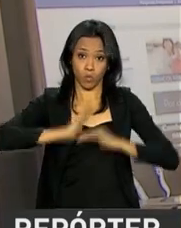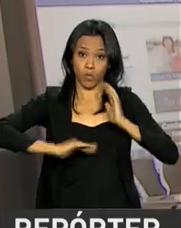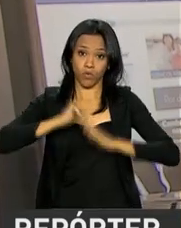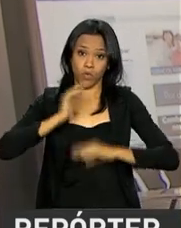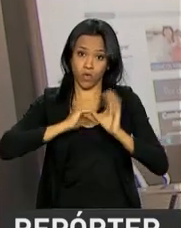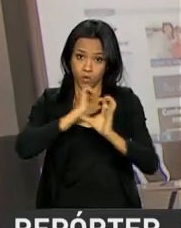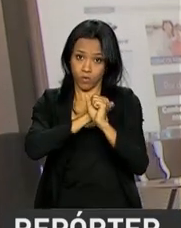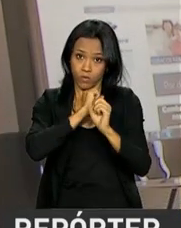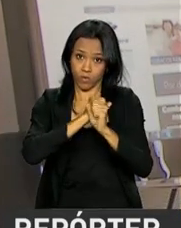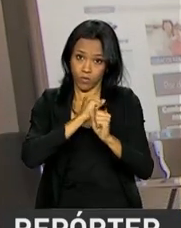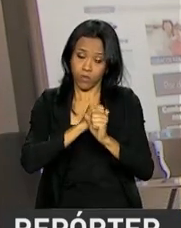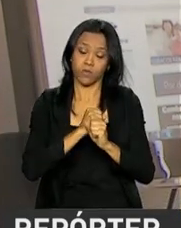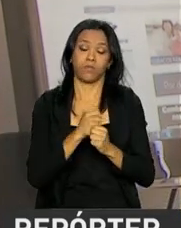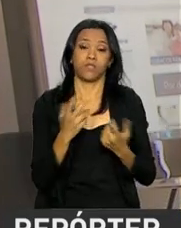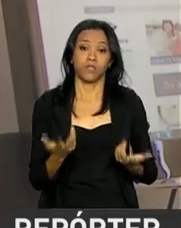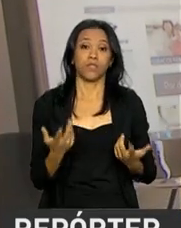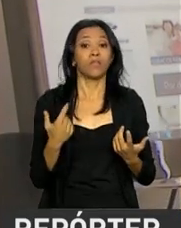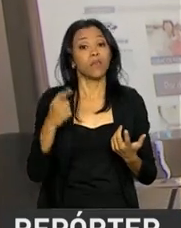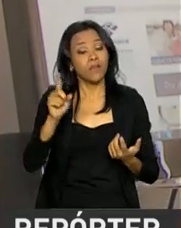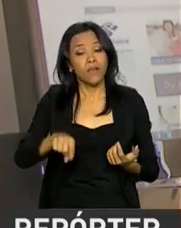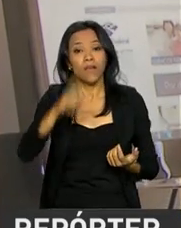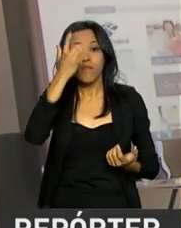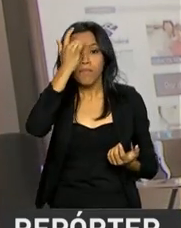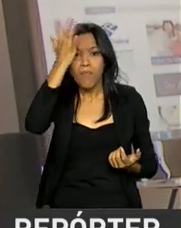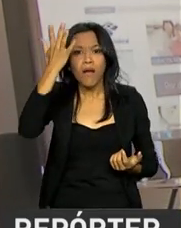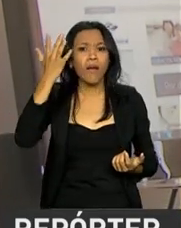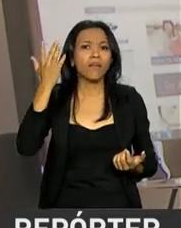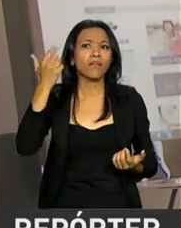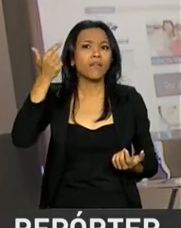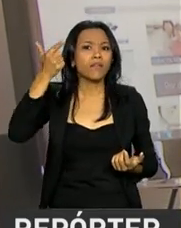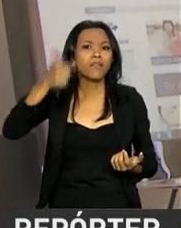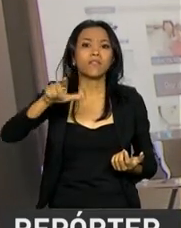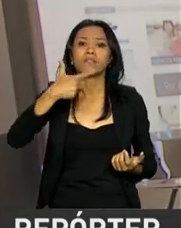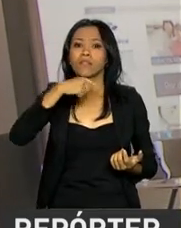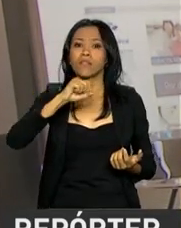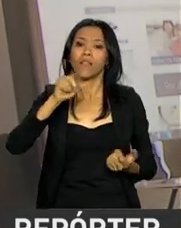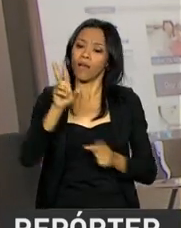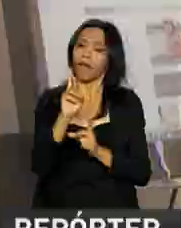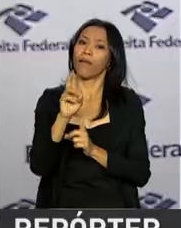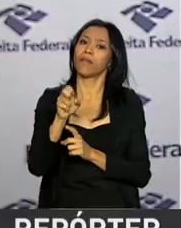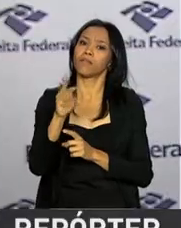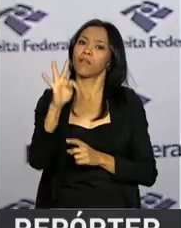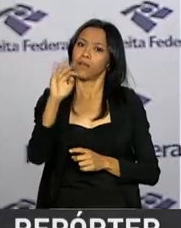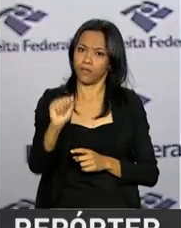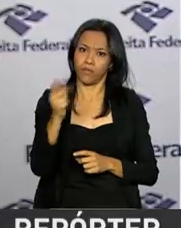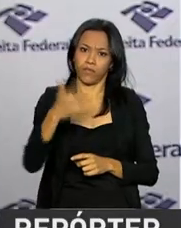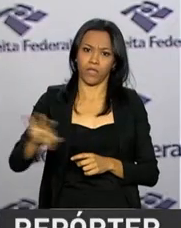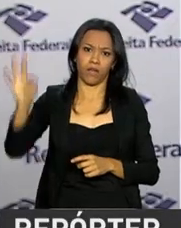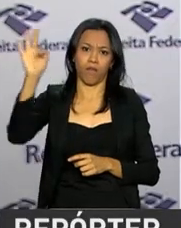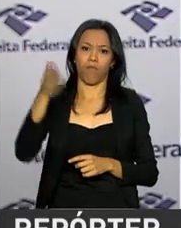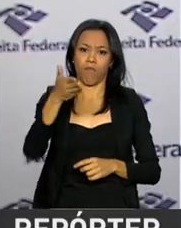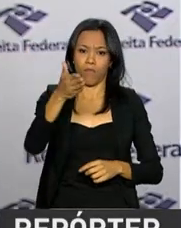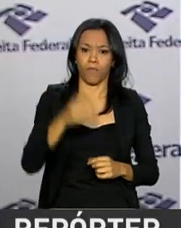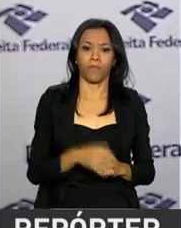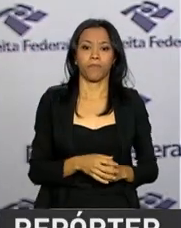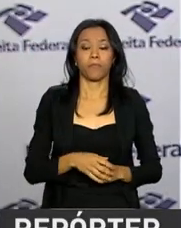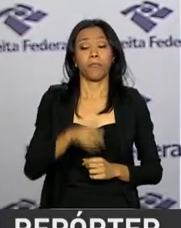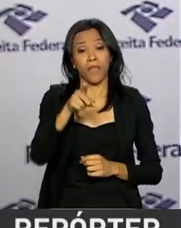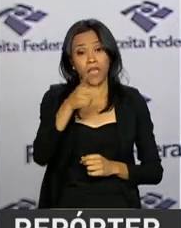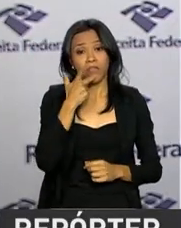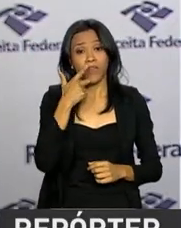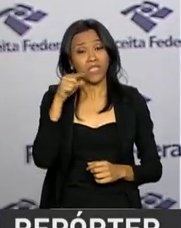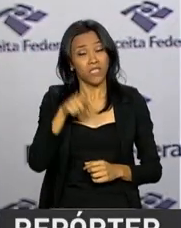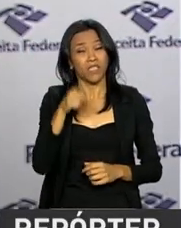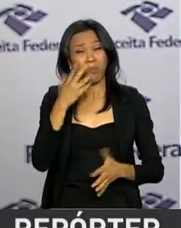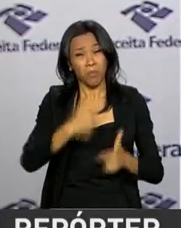contadores tá e facilita mais ainda a vida da receita federal esse era uma entrave nessa